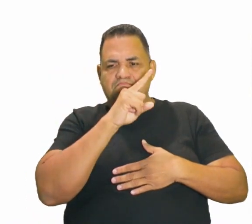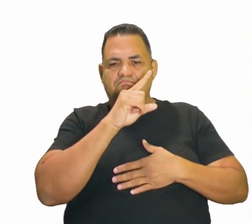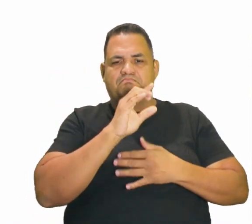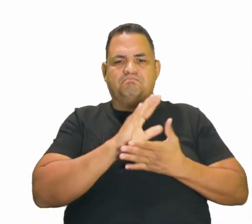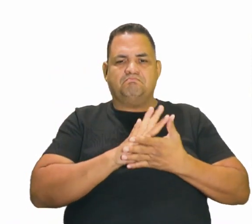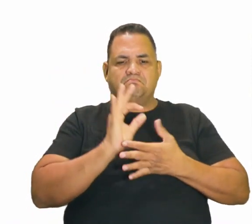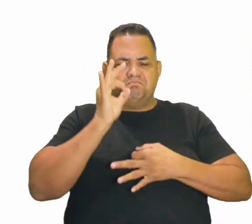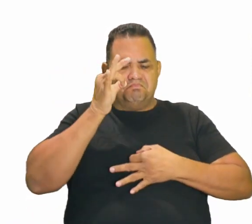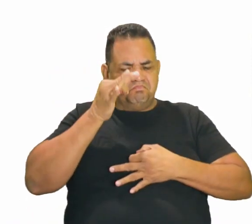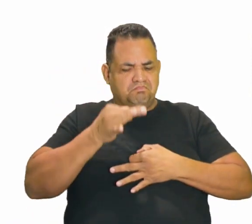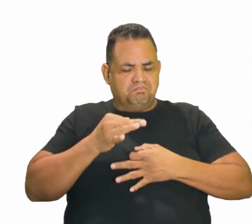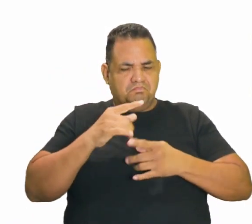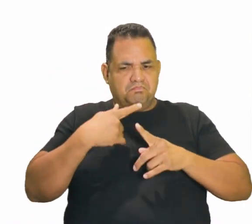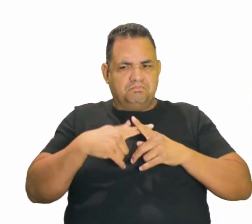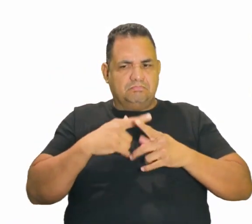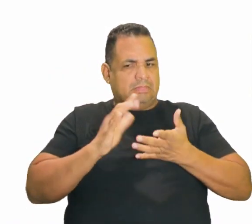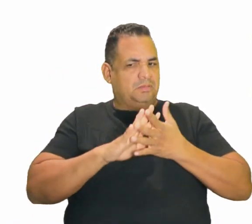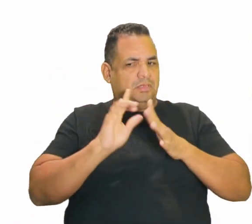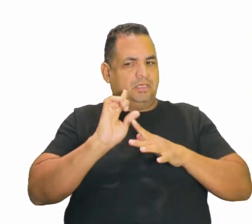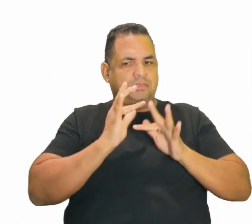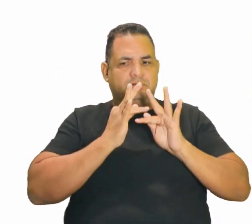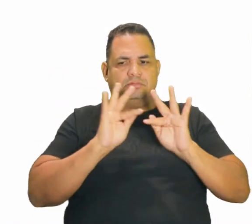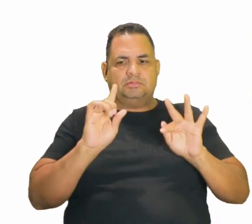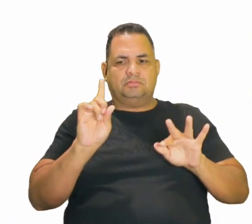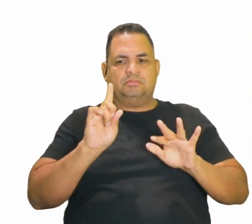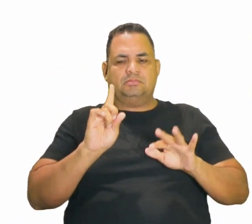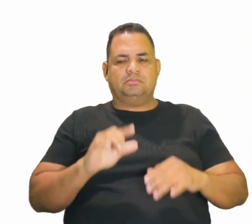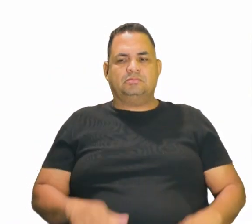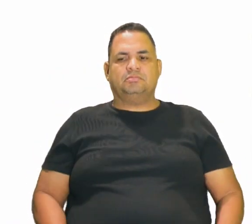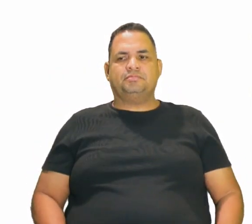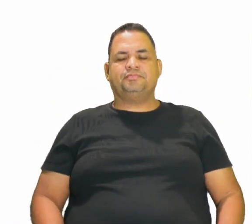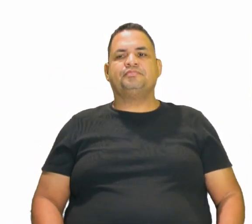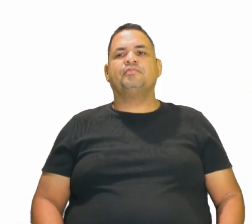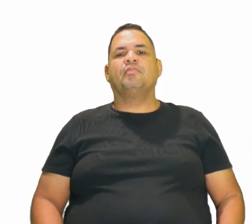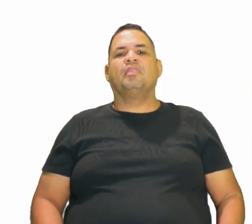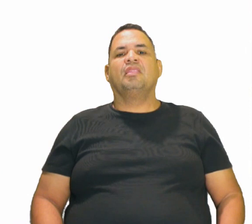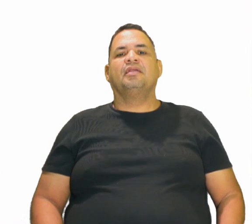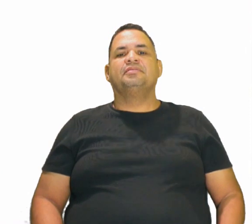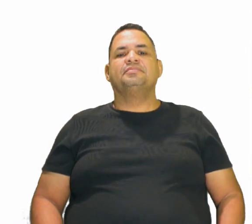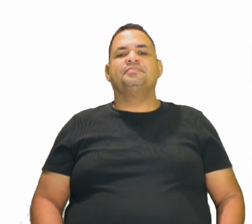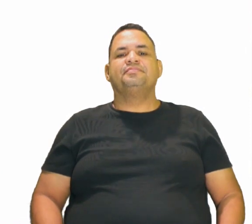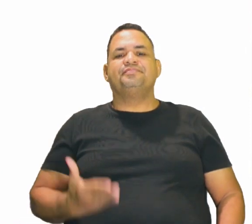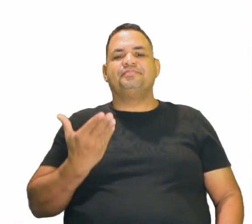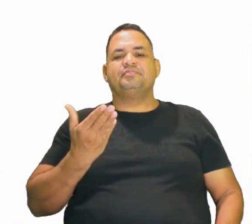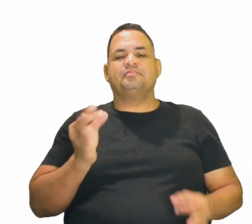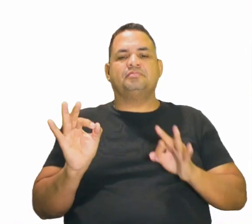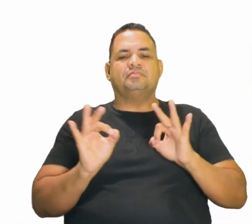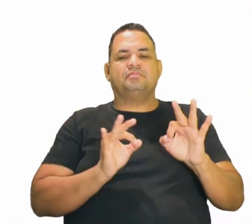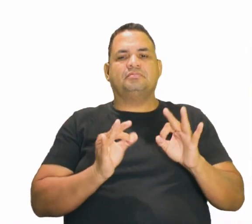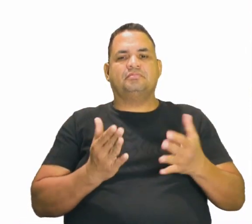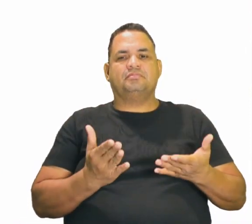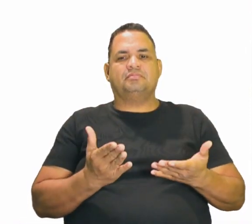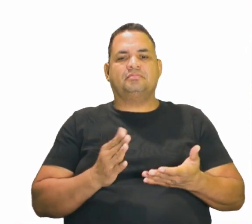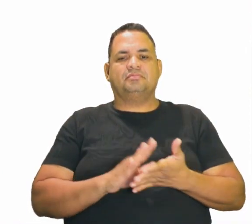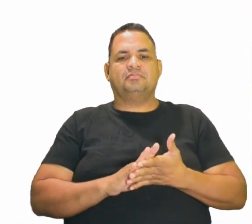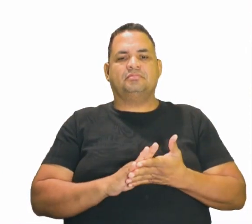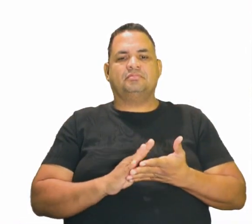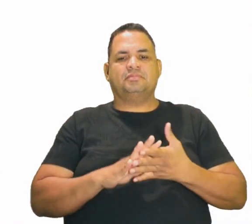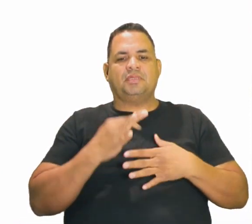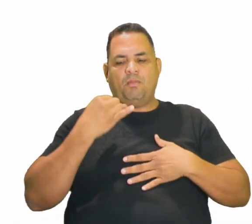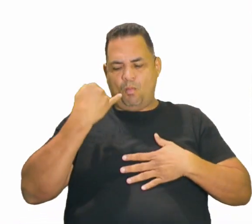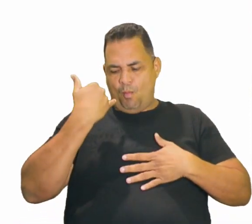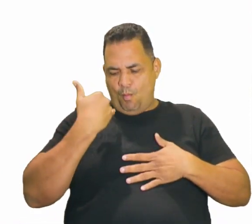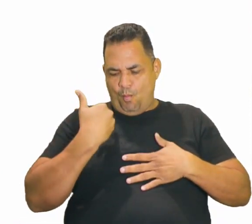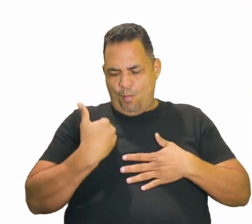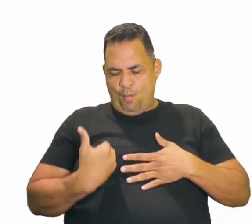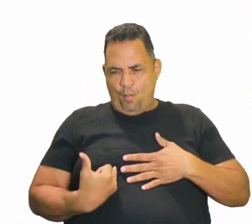níveis de dificuldade não é tão como eu já comentei olha aqui as bailarinas como elas são magras